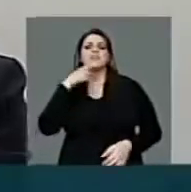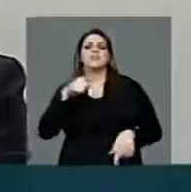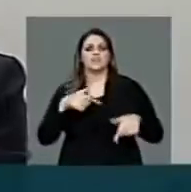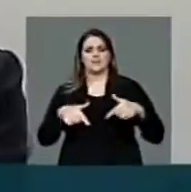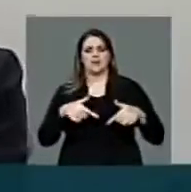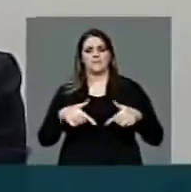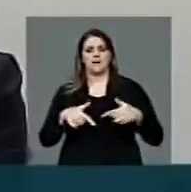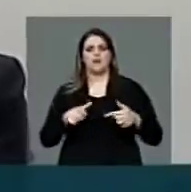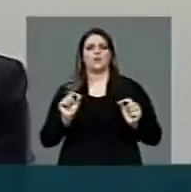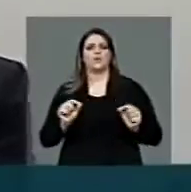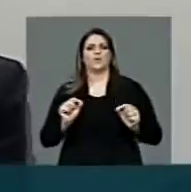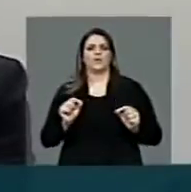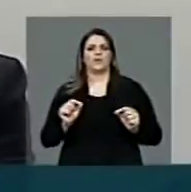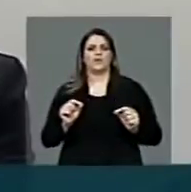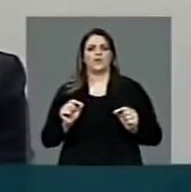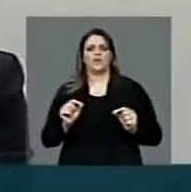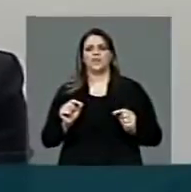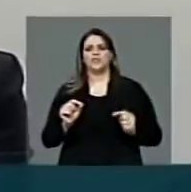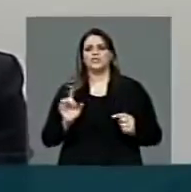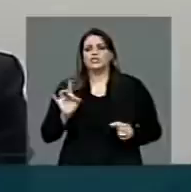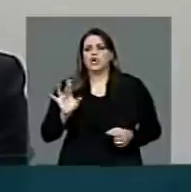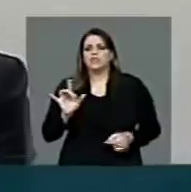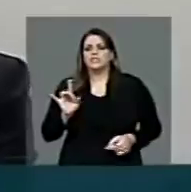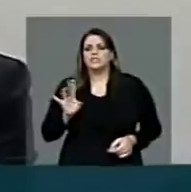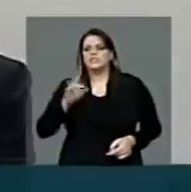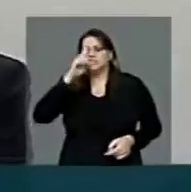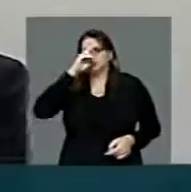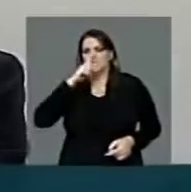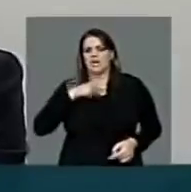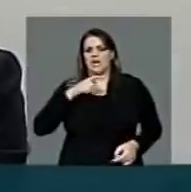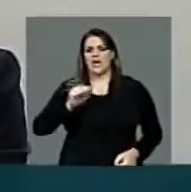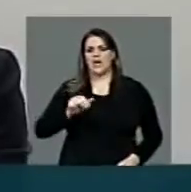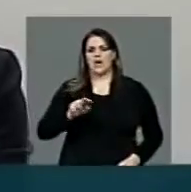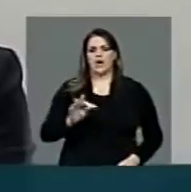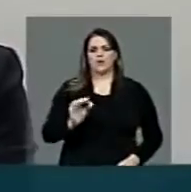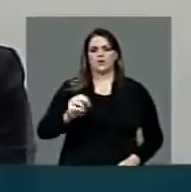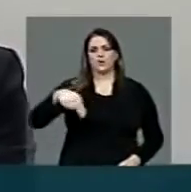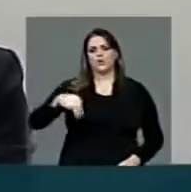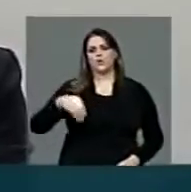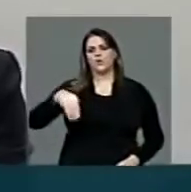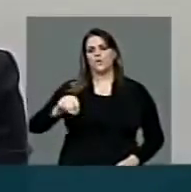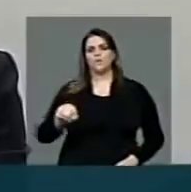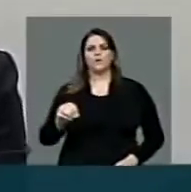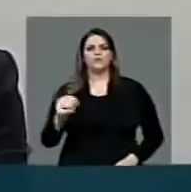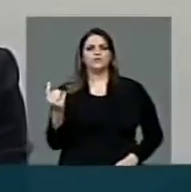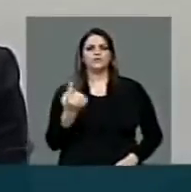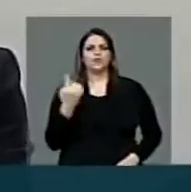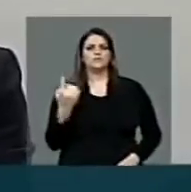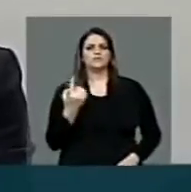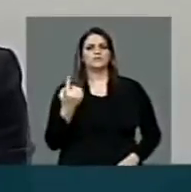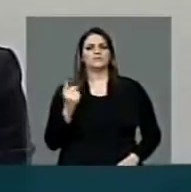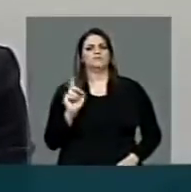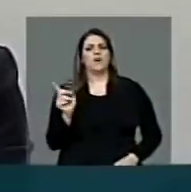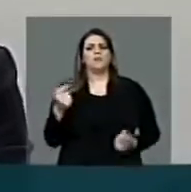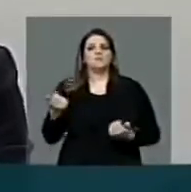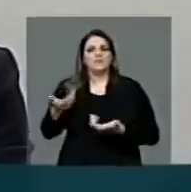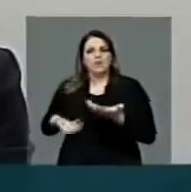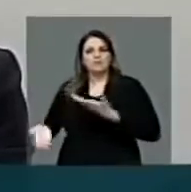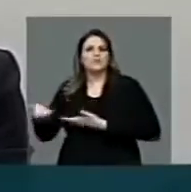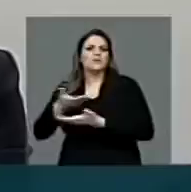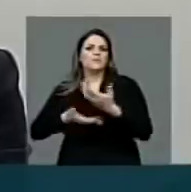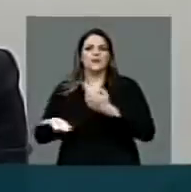trabalha de maneira absolutamente autônoma. Todo trabalhador trabalha em relação, no ambiente de relações. E aí eu vou